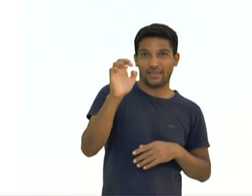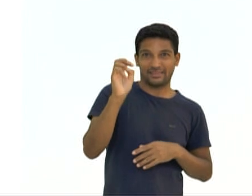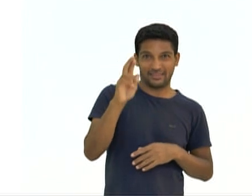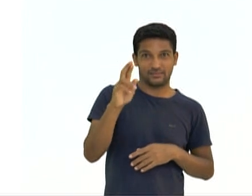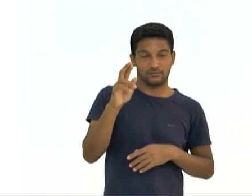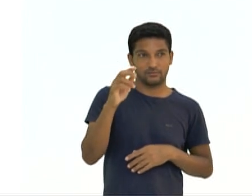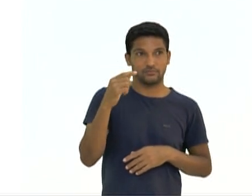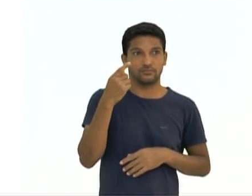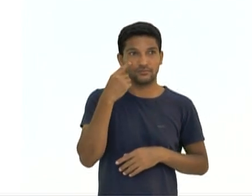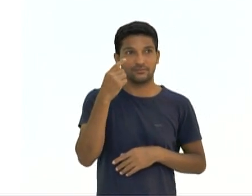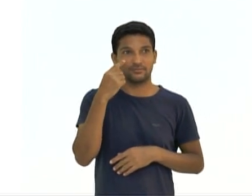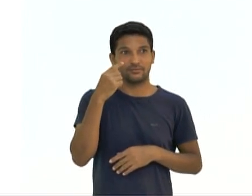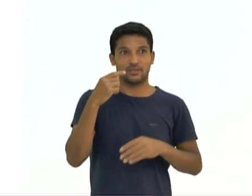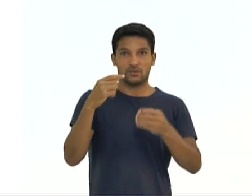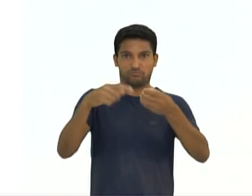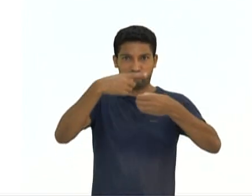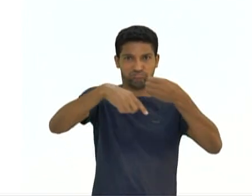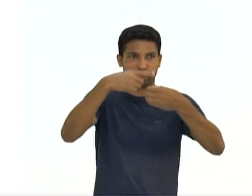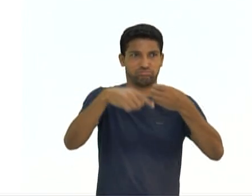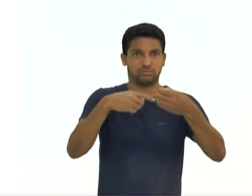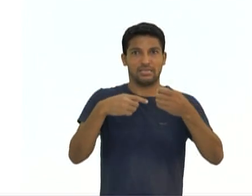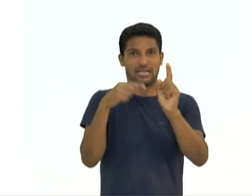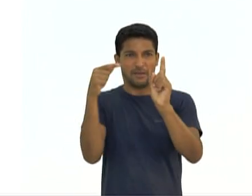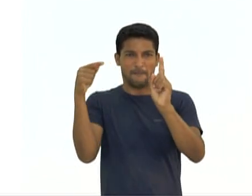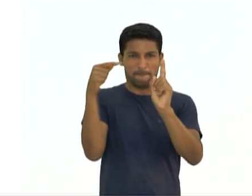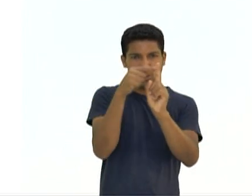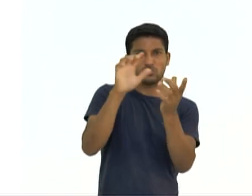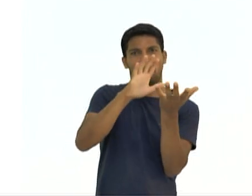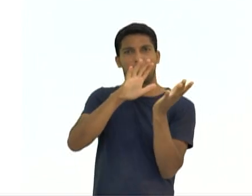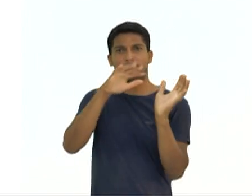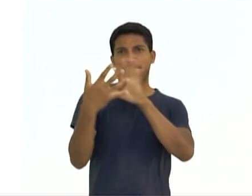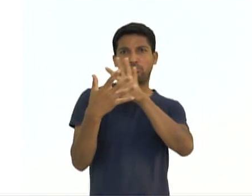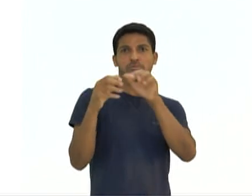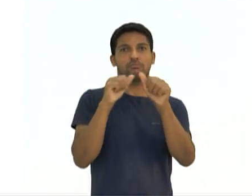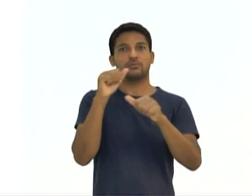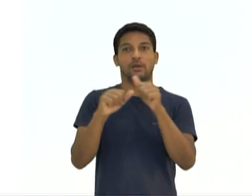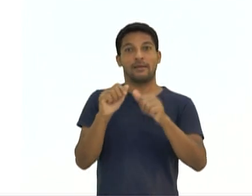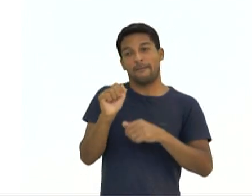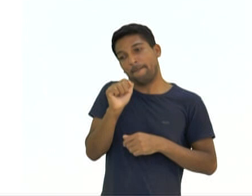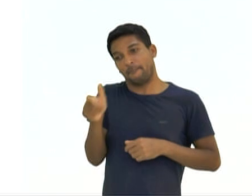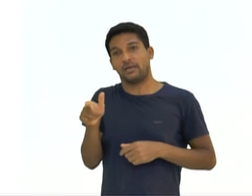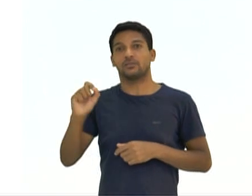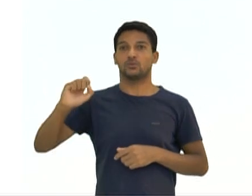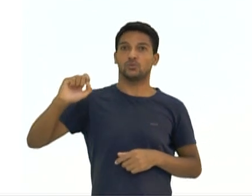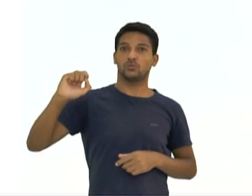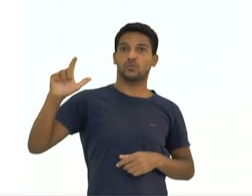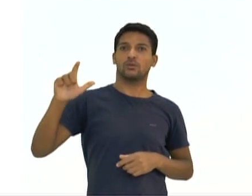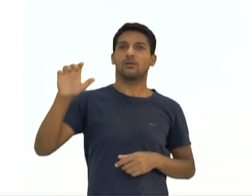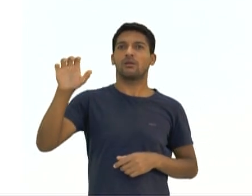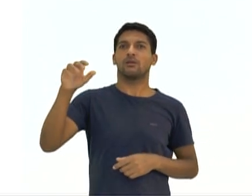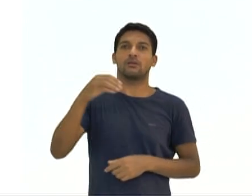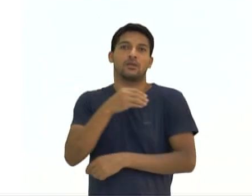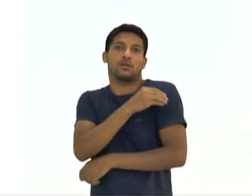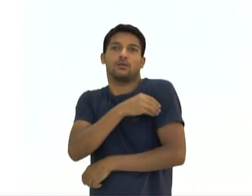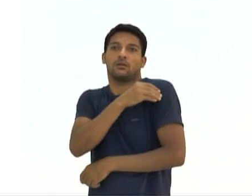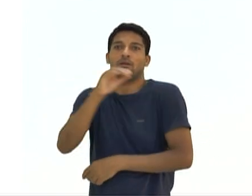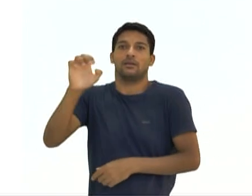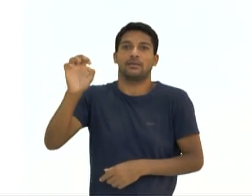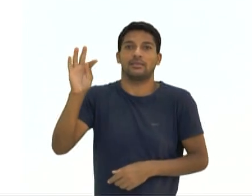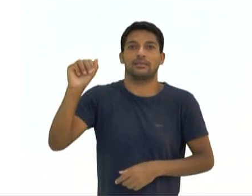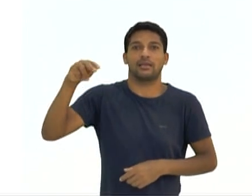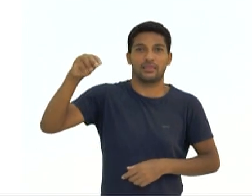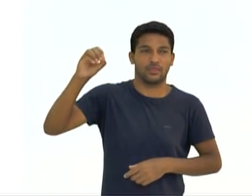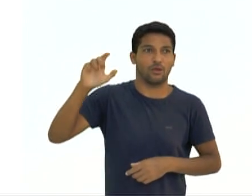éter metílico tem o ponto de ebulição maior que o do etanol e a letra D diz que o etanol tem ponto de